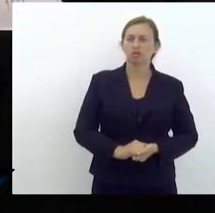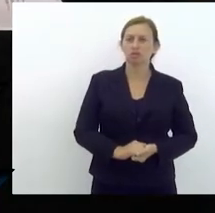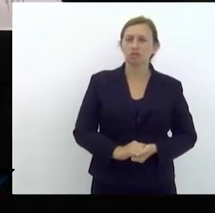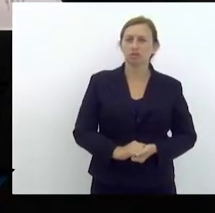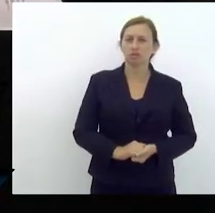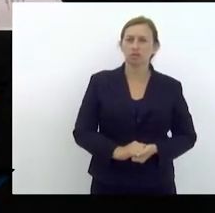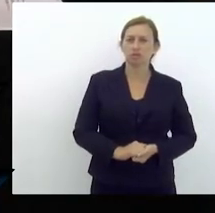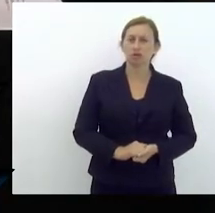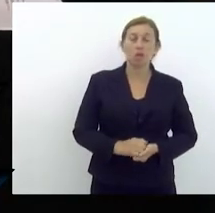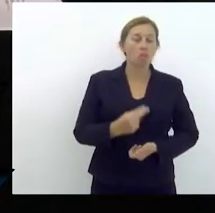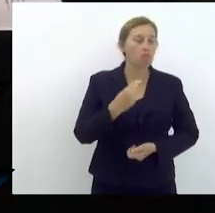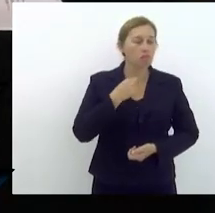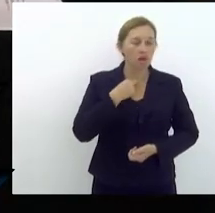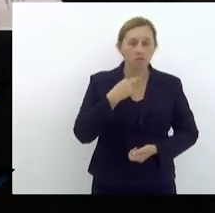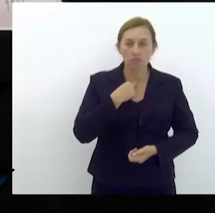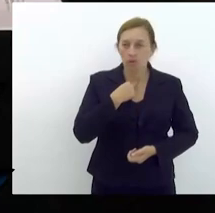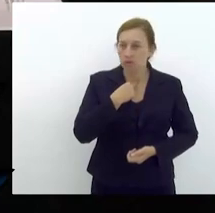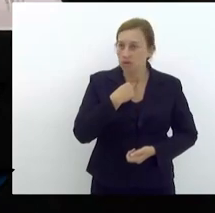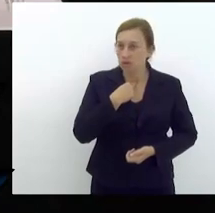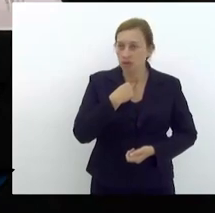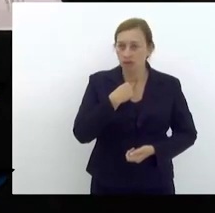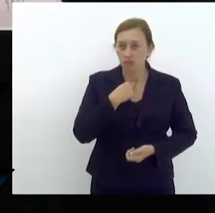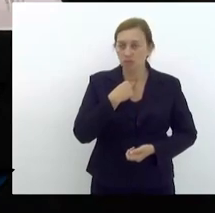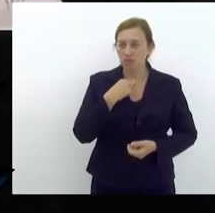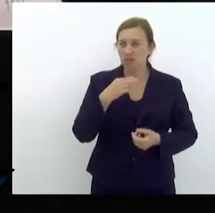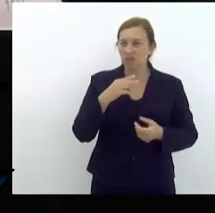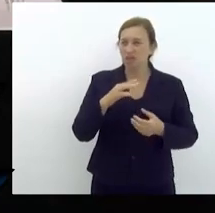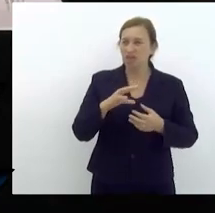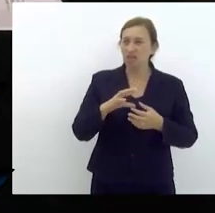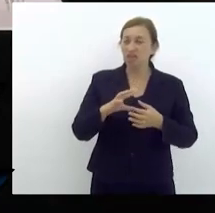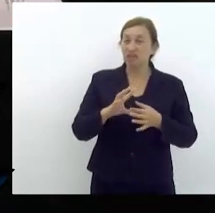nós não podemos nos deixar algemar